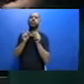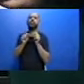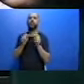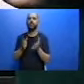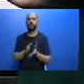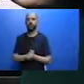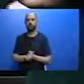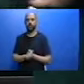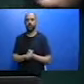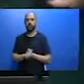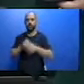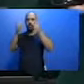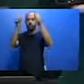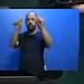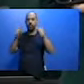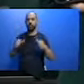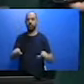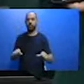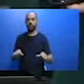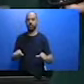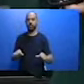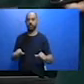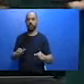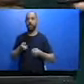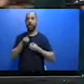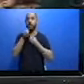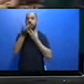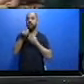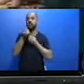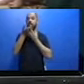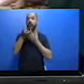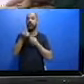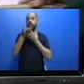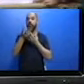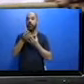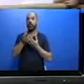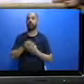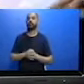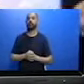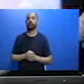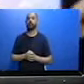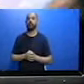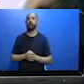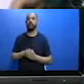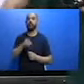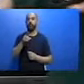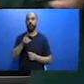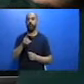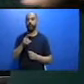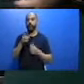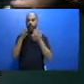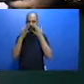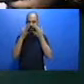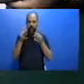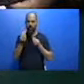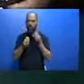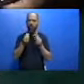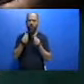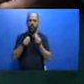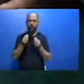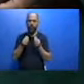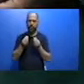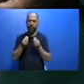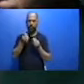e os cartazes servem para divulgar informações vamos ver como eles podem ser produzidos